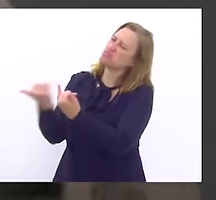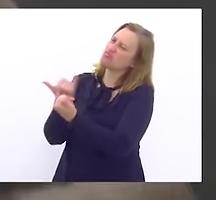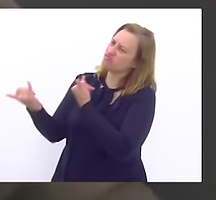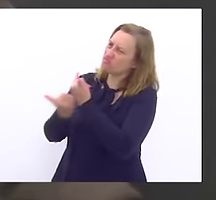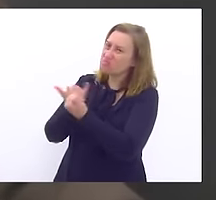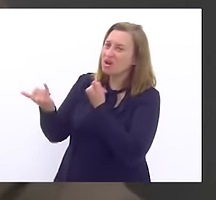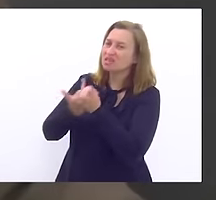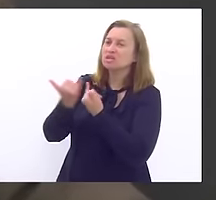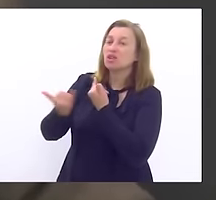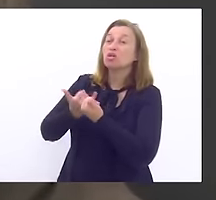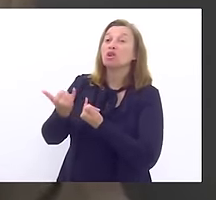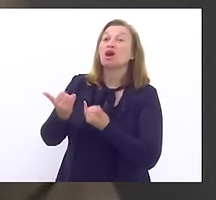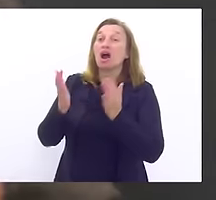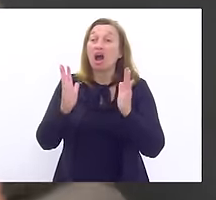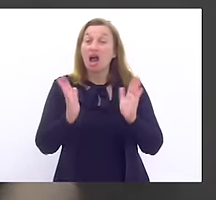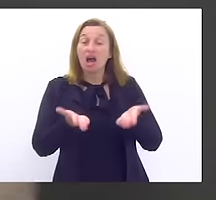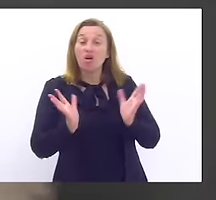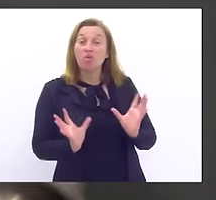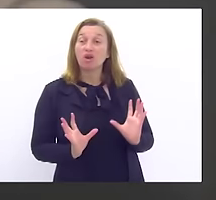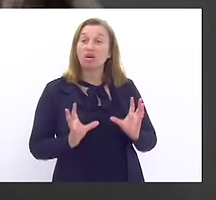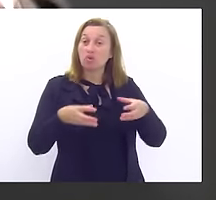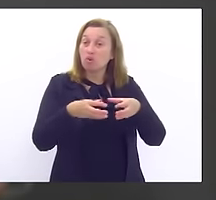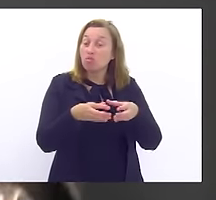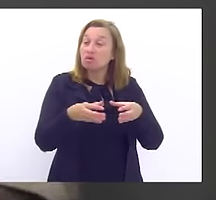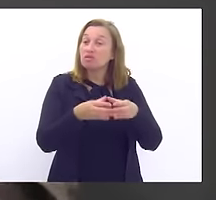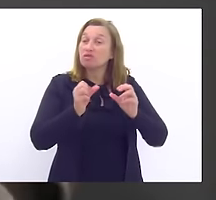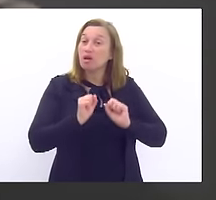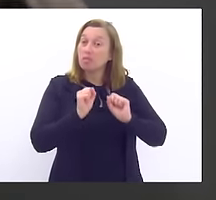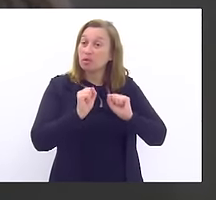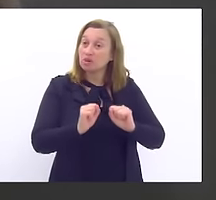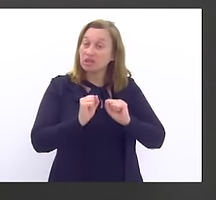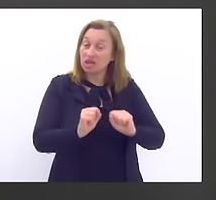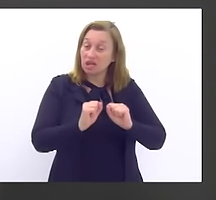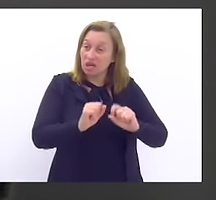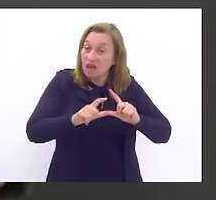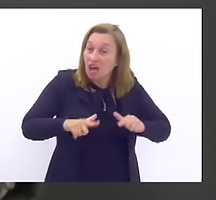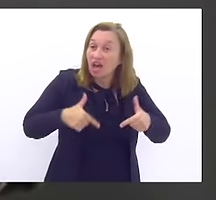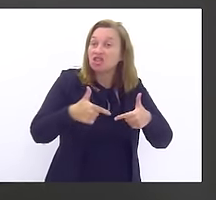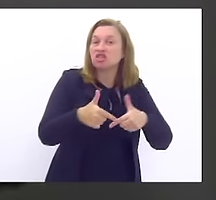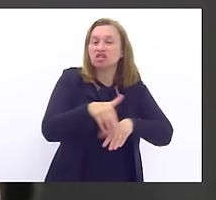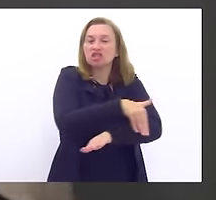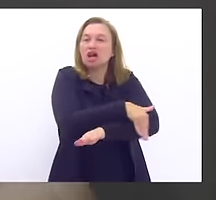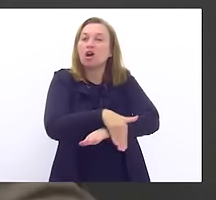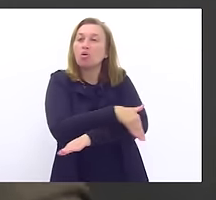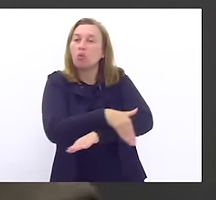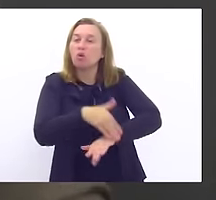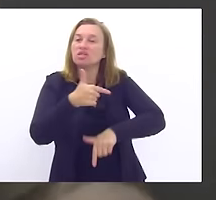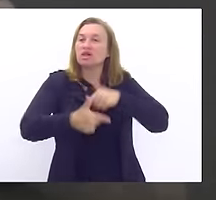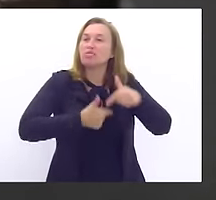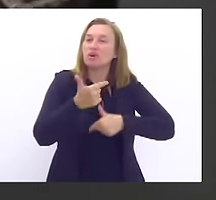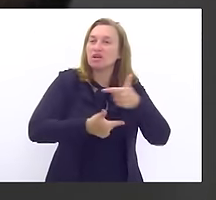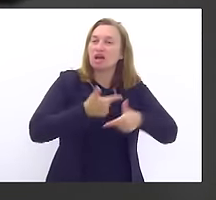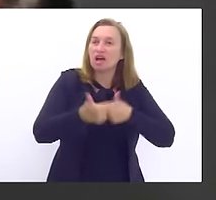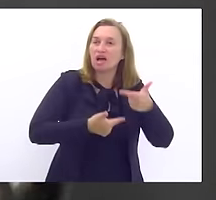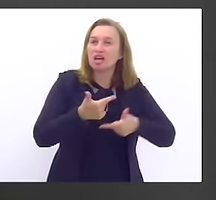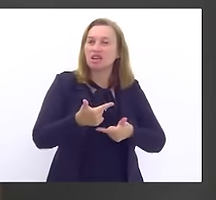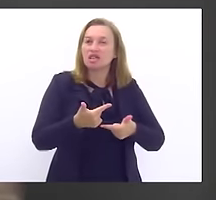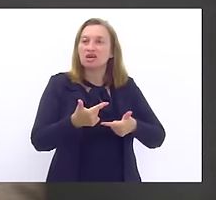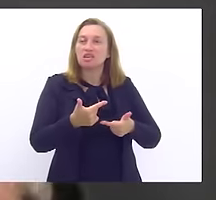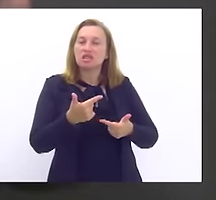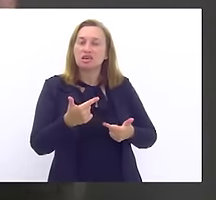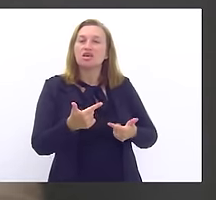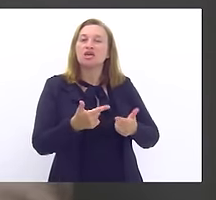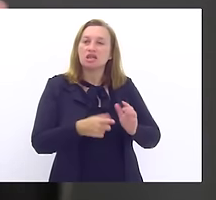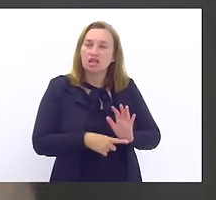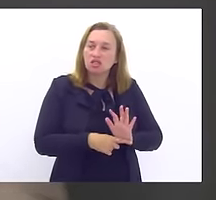que agora Comissão vai poder estar nas ruas e podendo fazer Valeu direito do povo